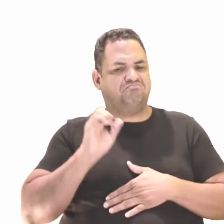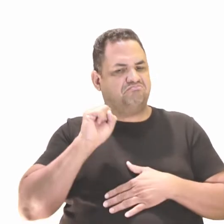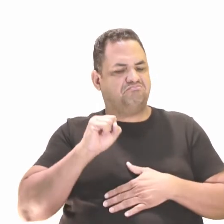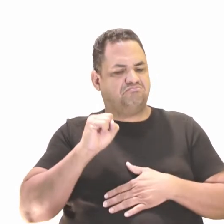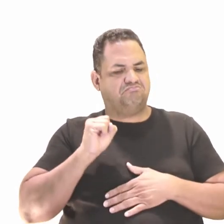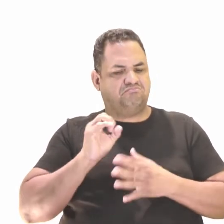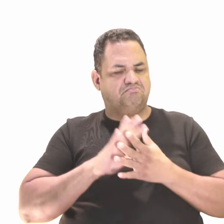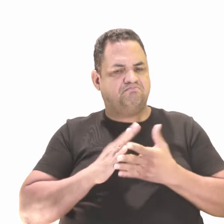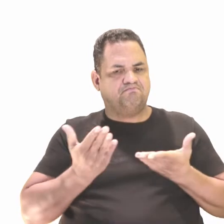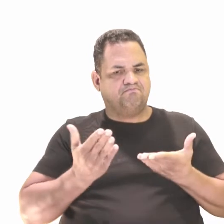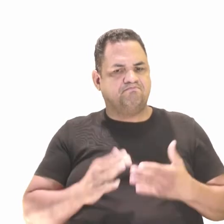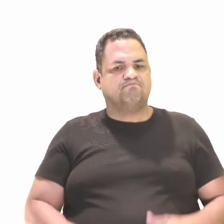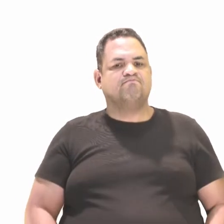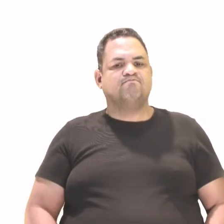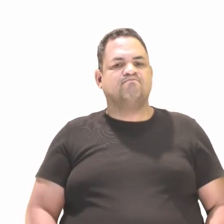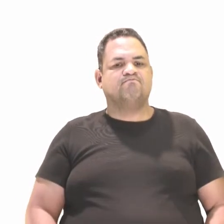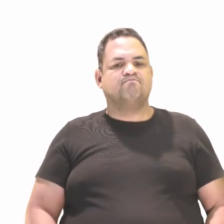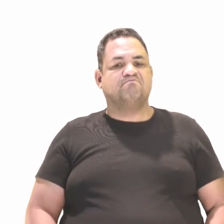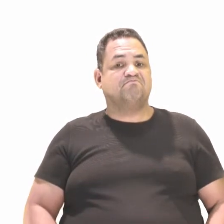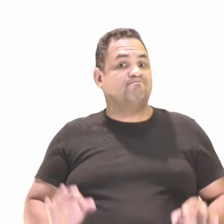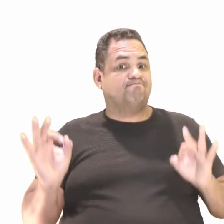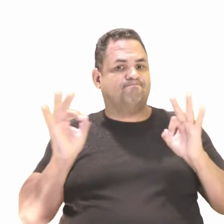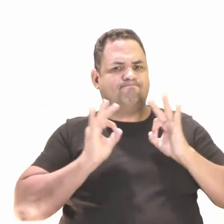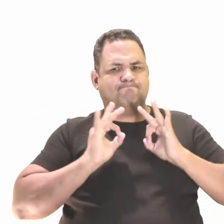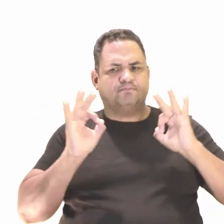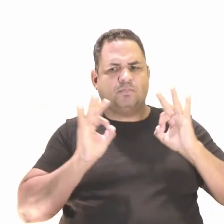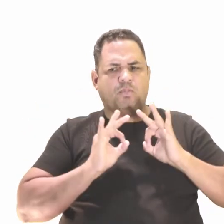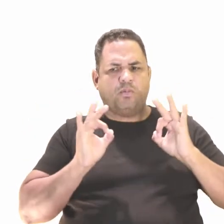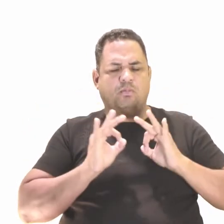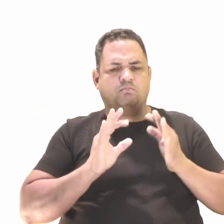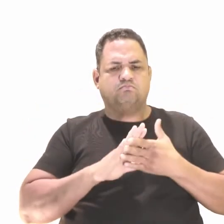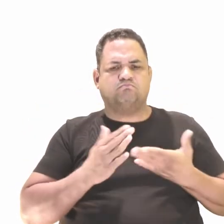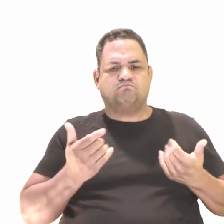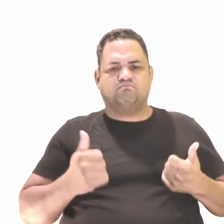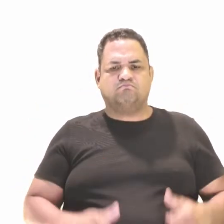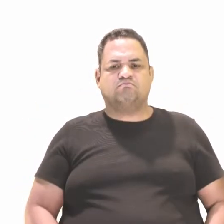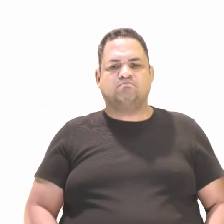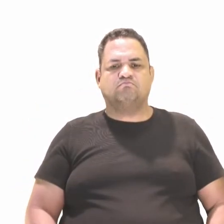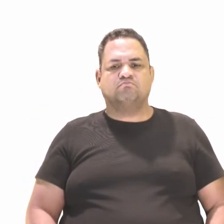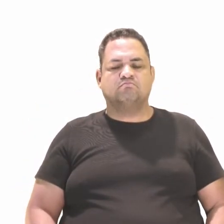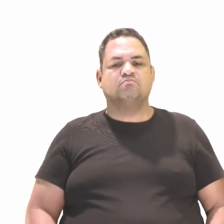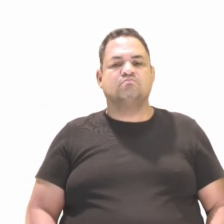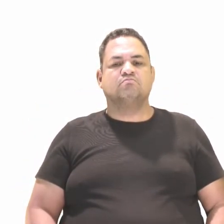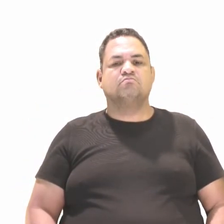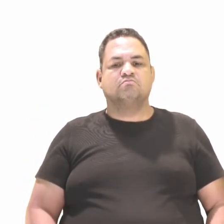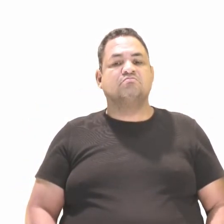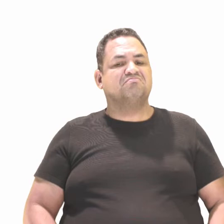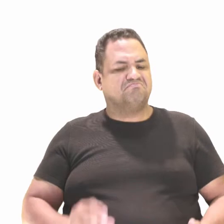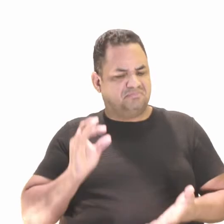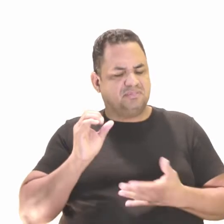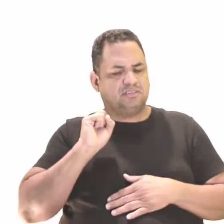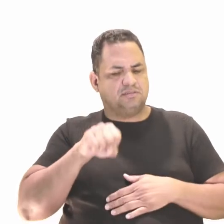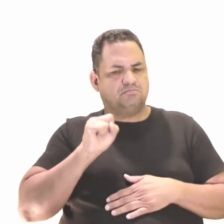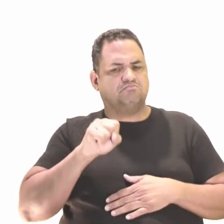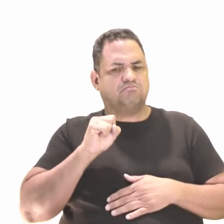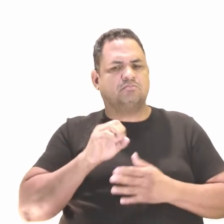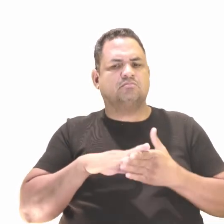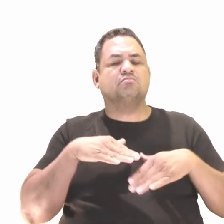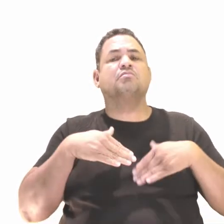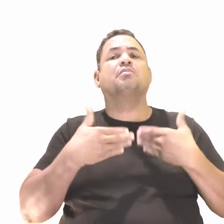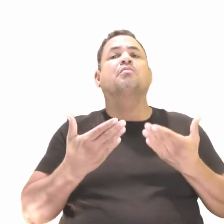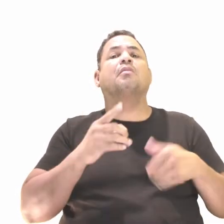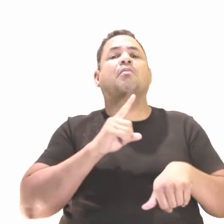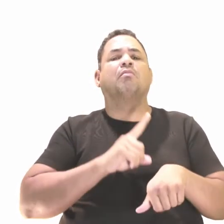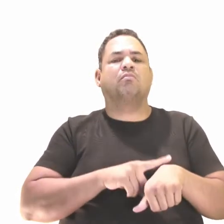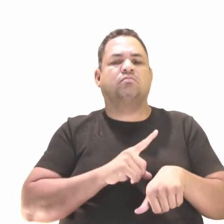certeza. That's awesome, isso é incrível. Ou então sure, claro, que